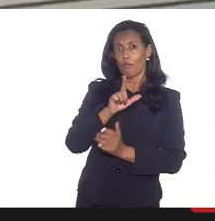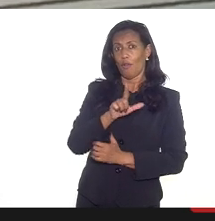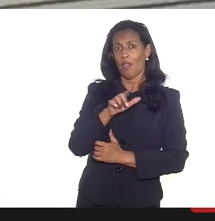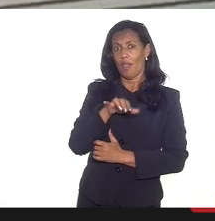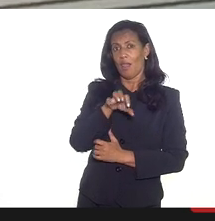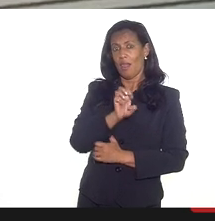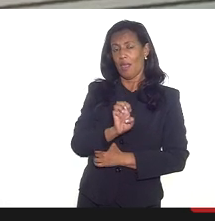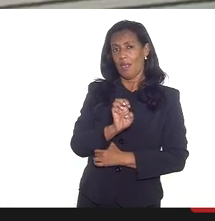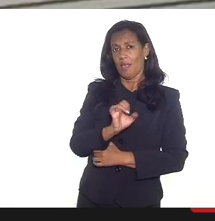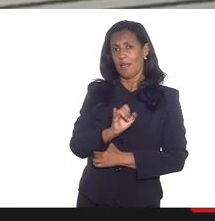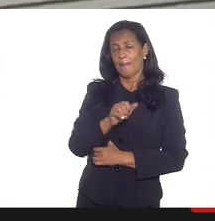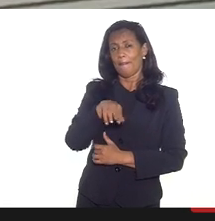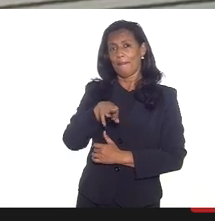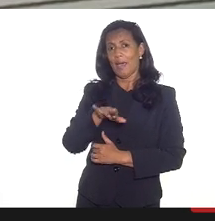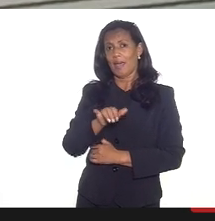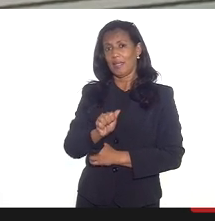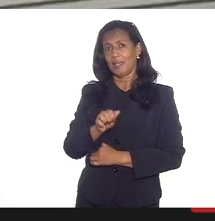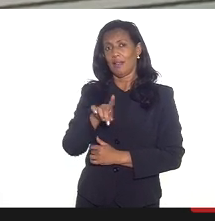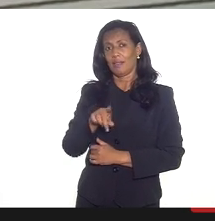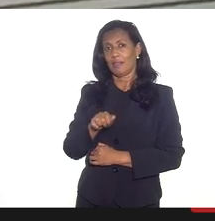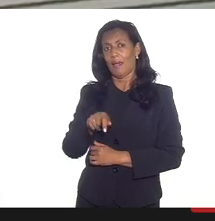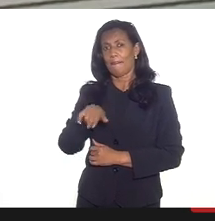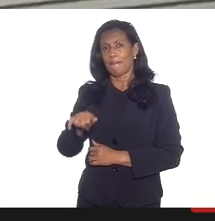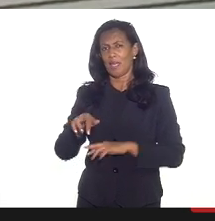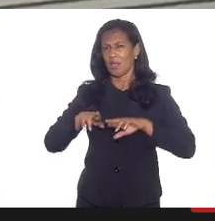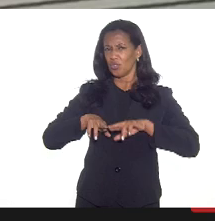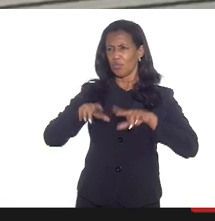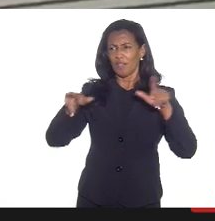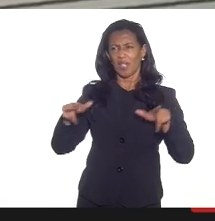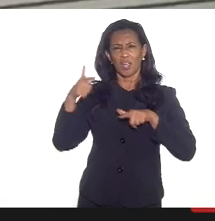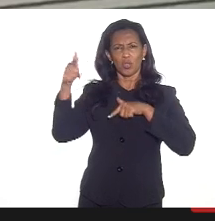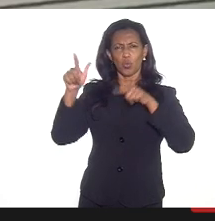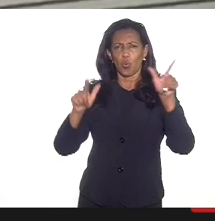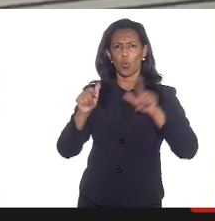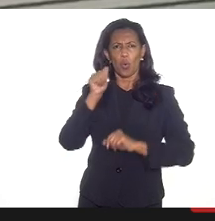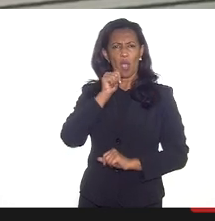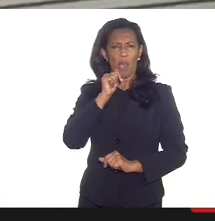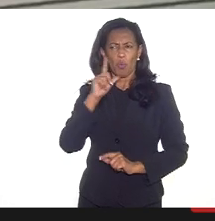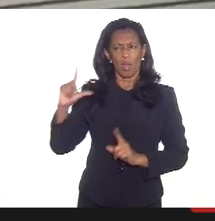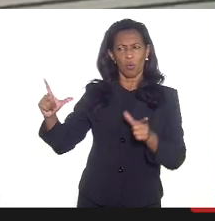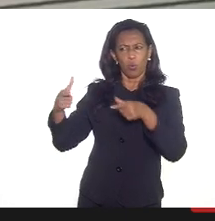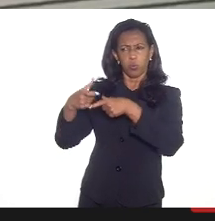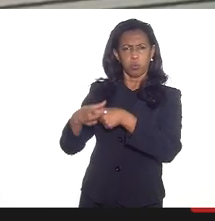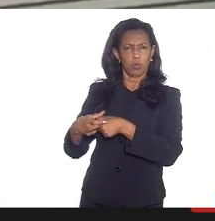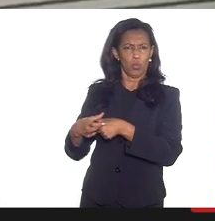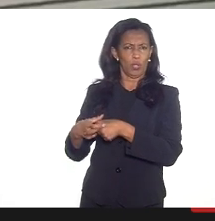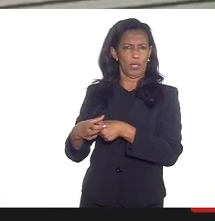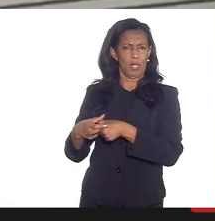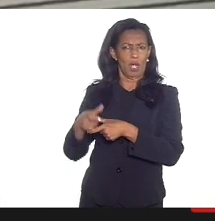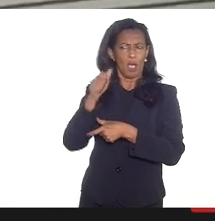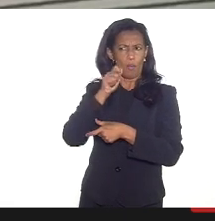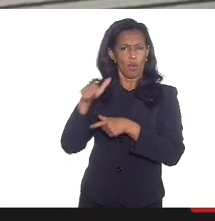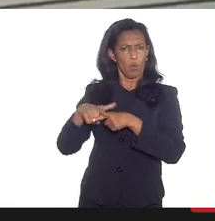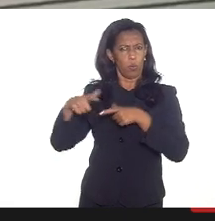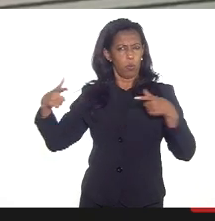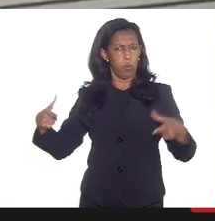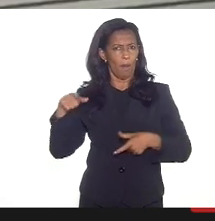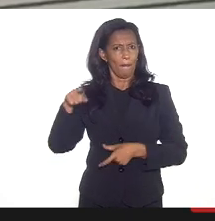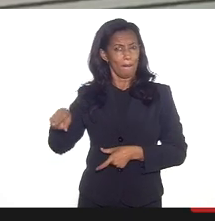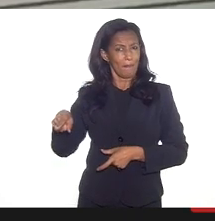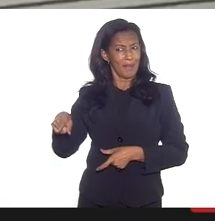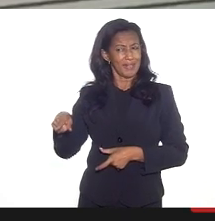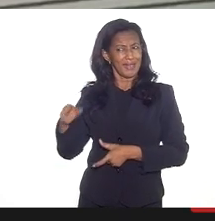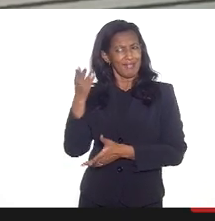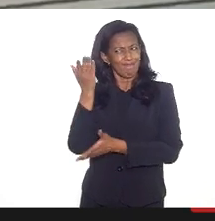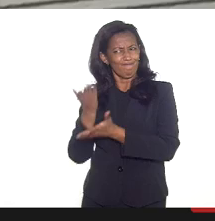nessa desvantagem estrutural, porque, diferente de outros grupos, a mulher não é uma minoria, ao contrário, ela chega a ser uma maioria, mas ela está numa